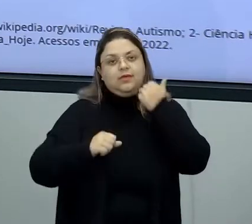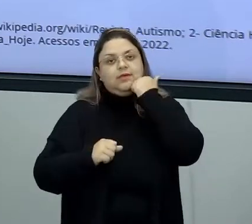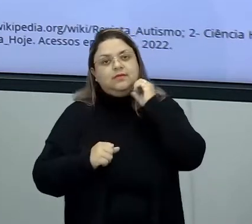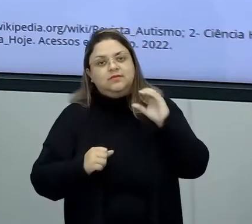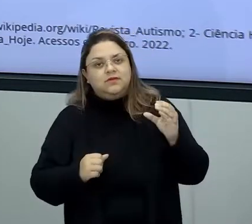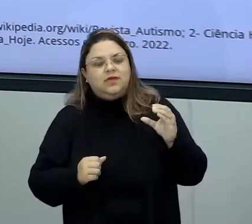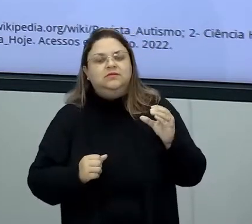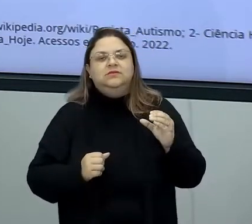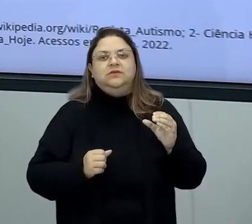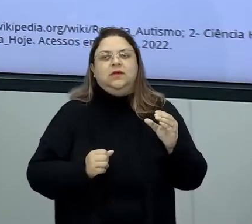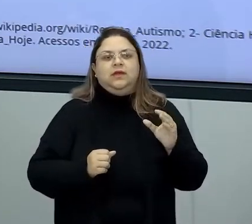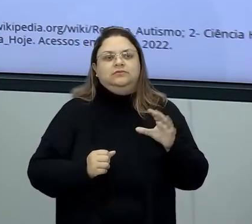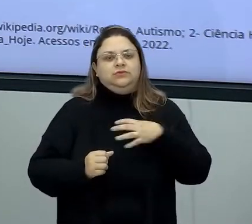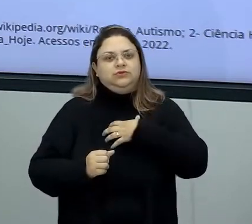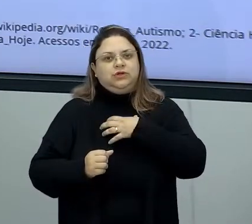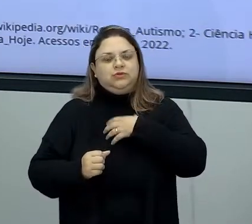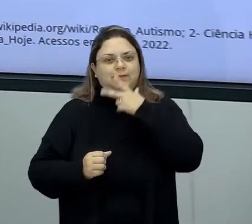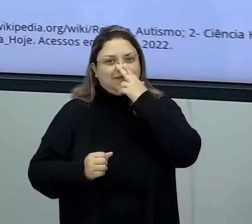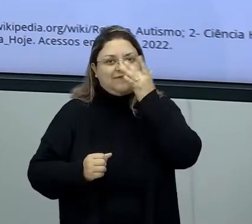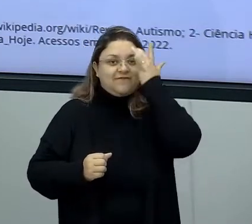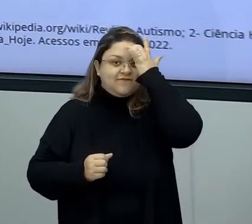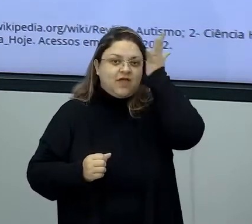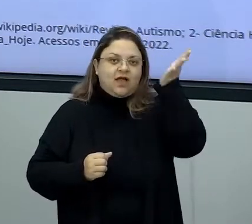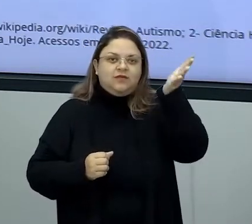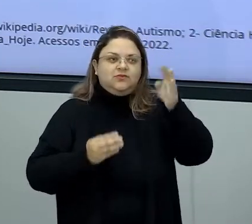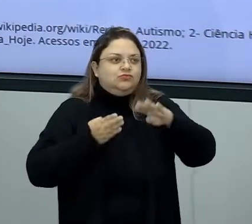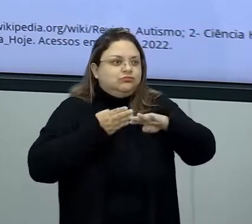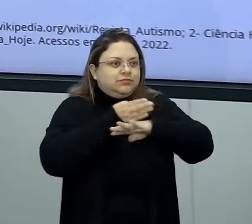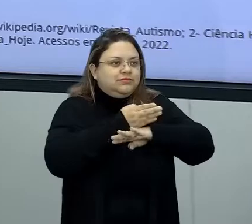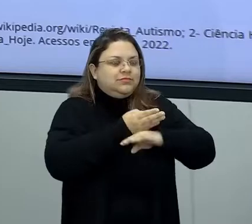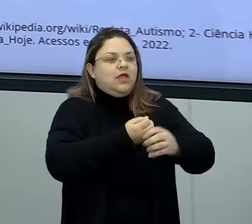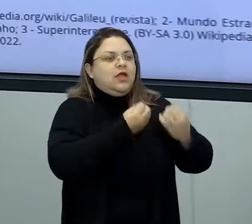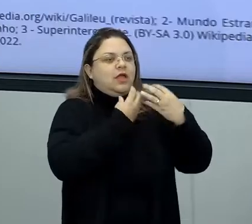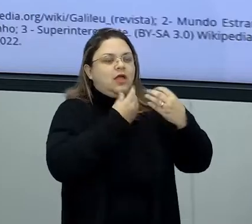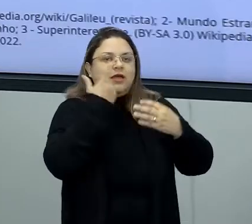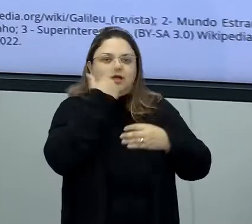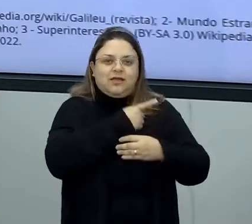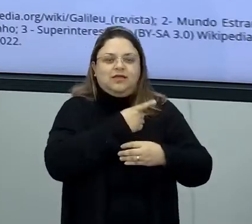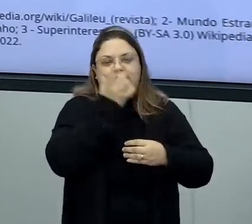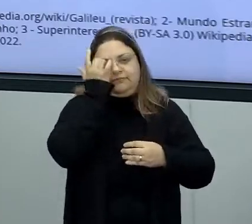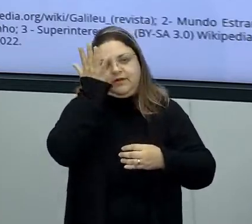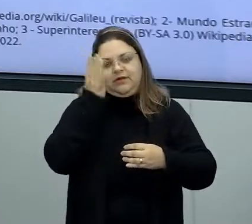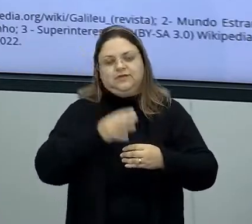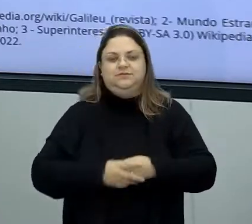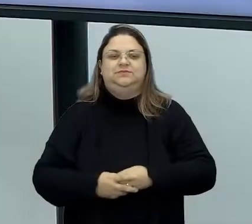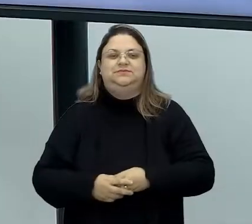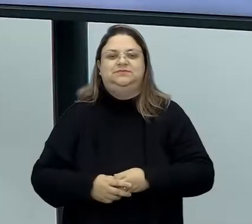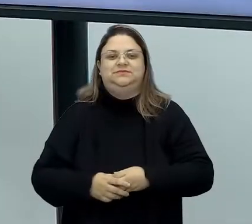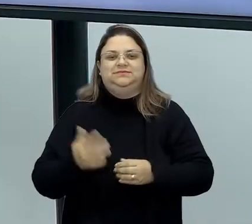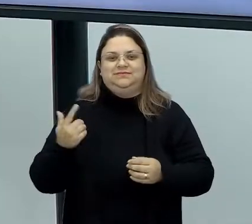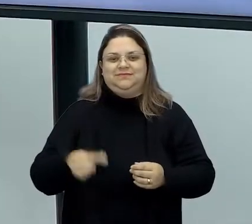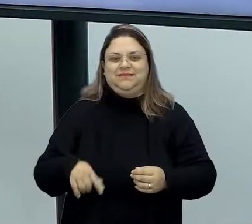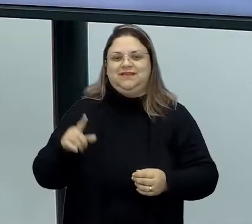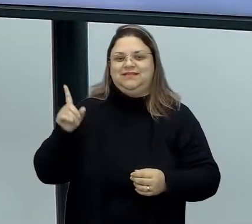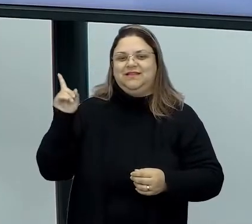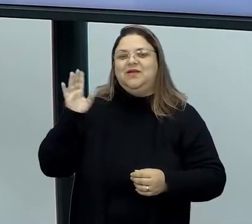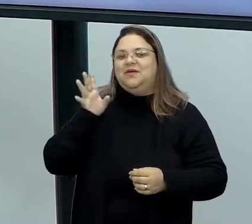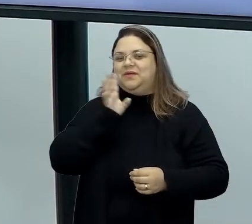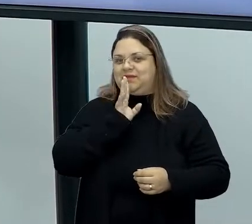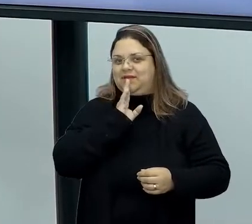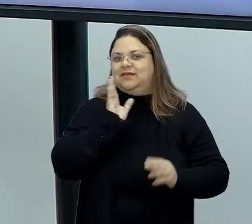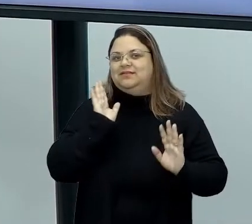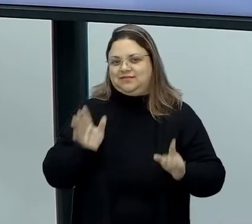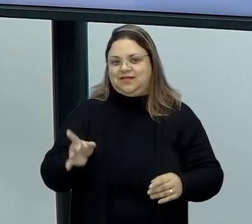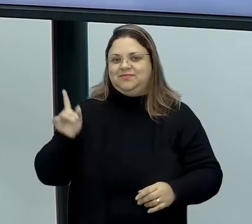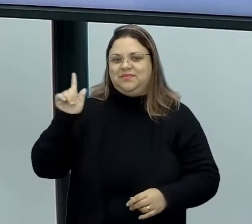uma forma mais acessível, para chegar até a gente, tá? A toda a população. Tem mais. Outras vocês conhecem. Ó,